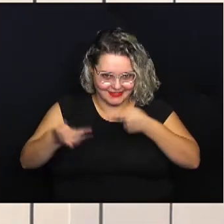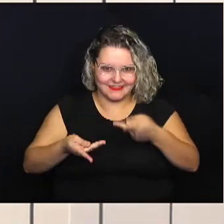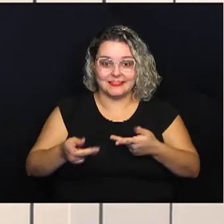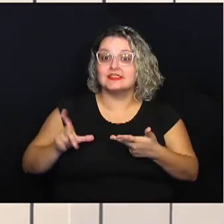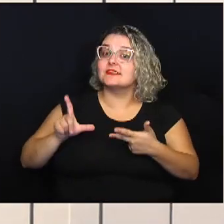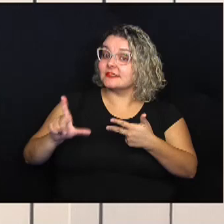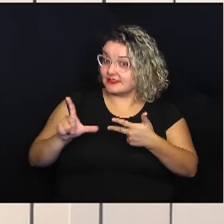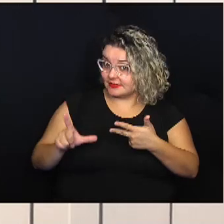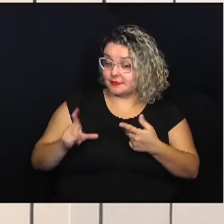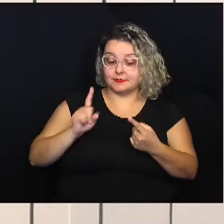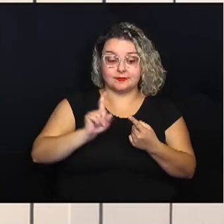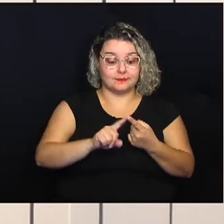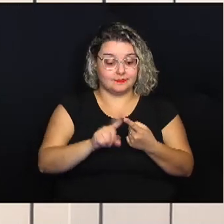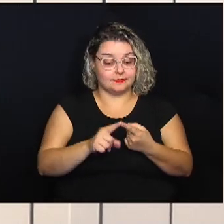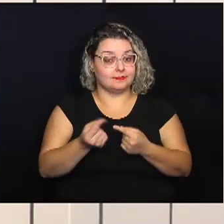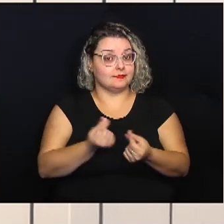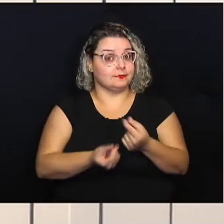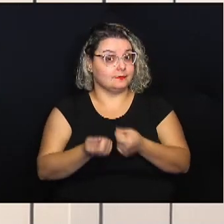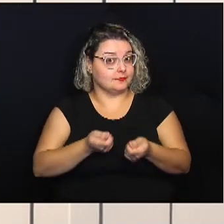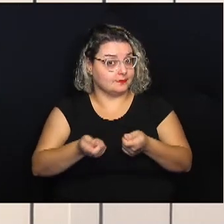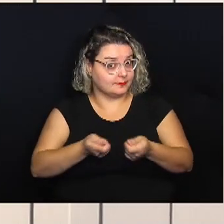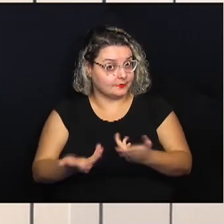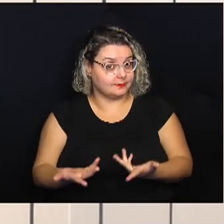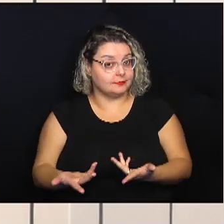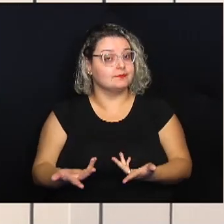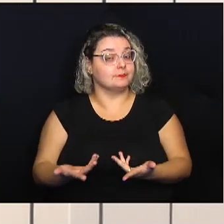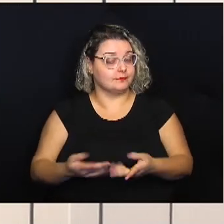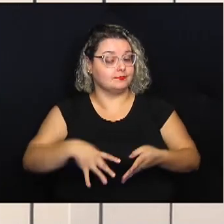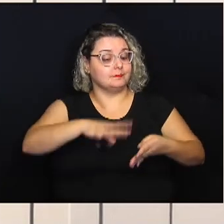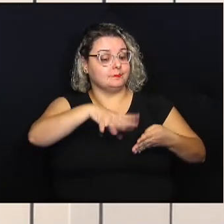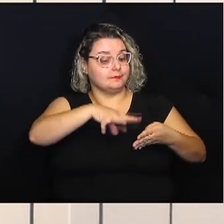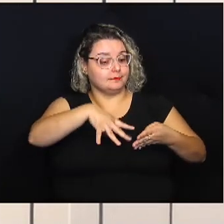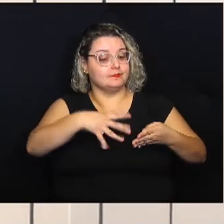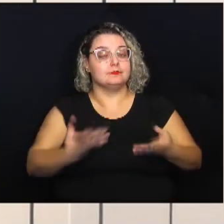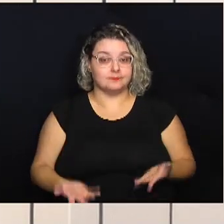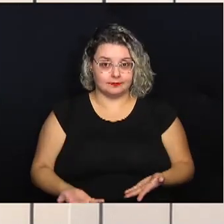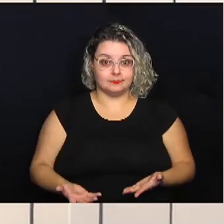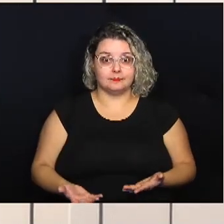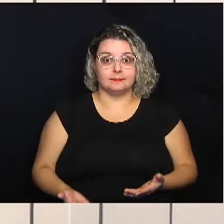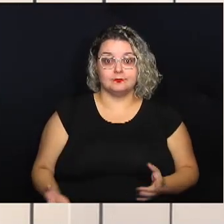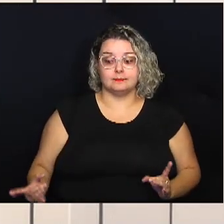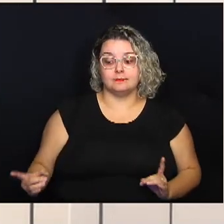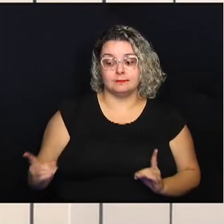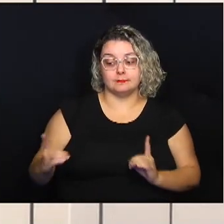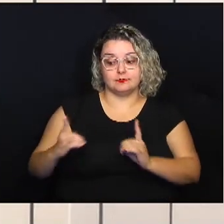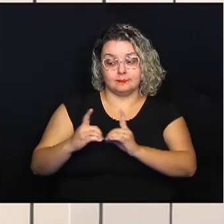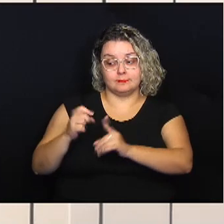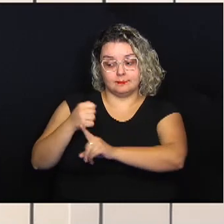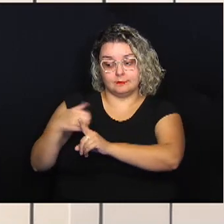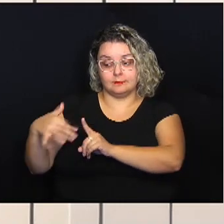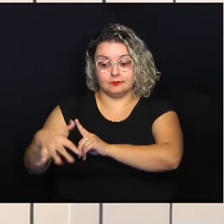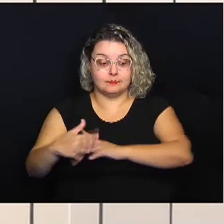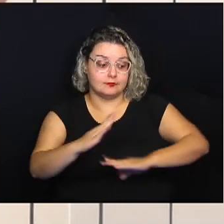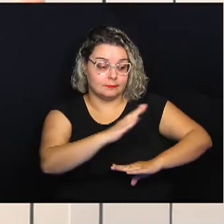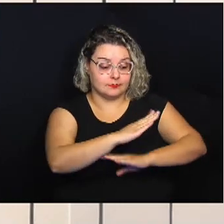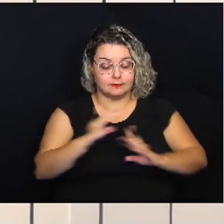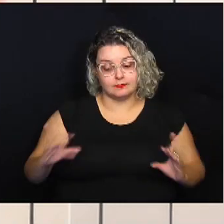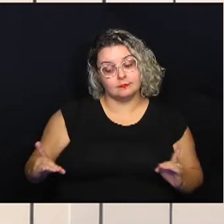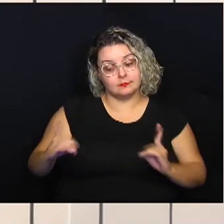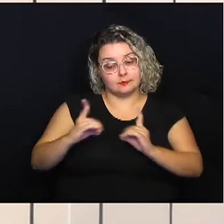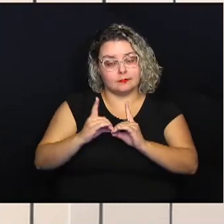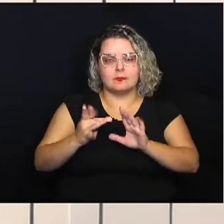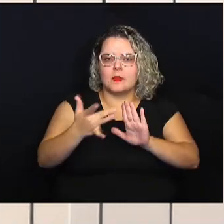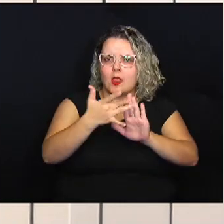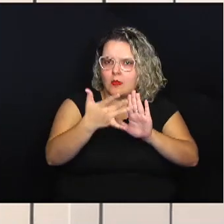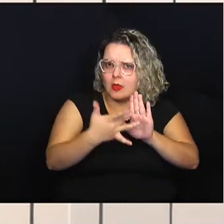Legislativo sobre economia nas contas públicas, aproximação da Câmara com a sociedade, pautas